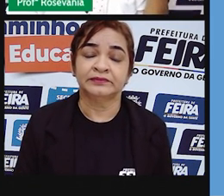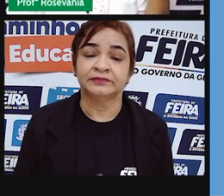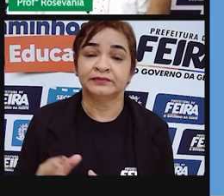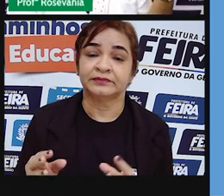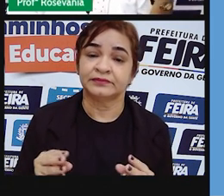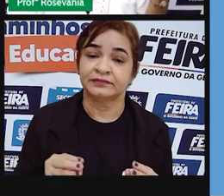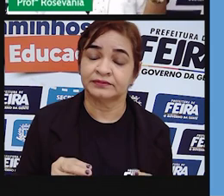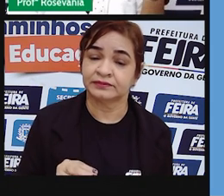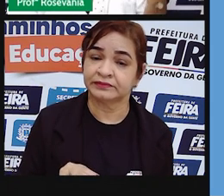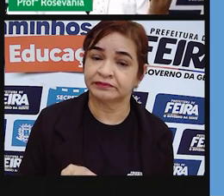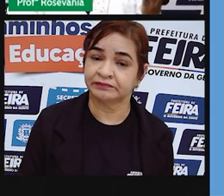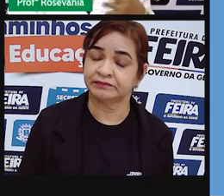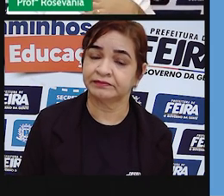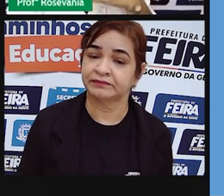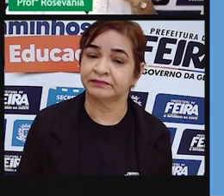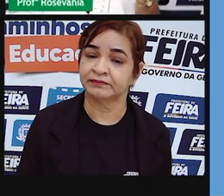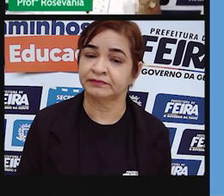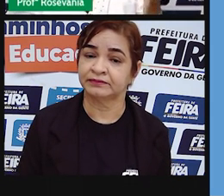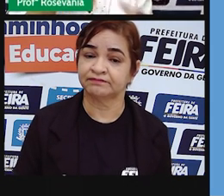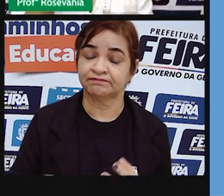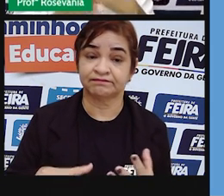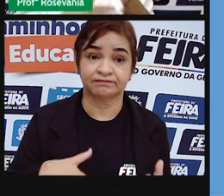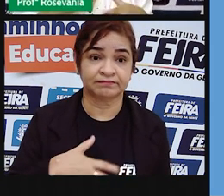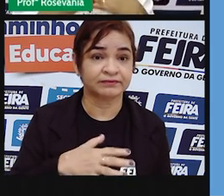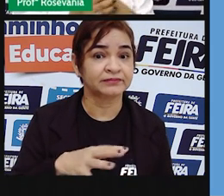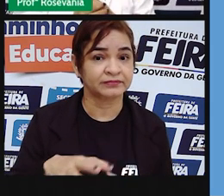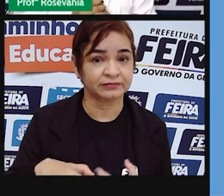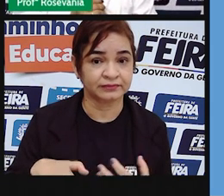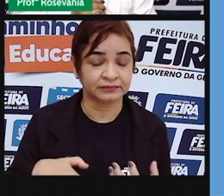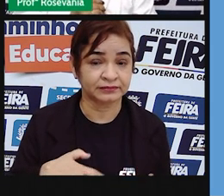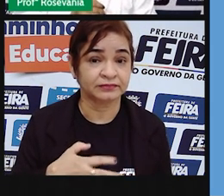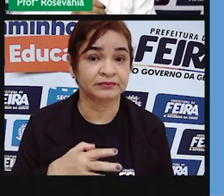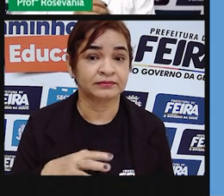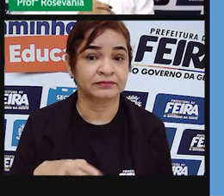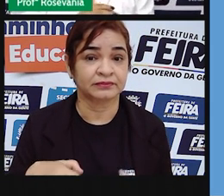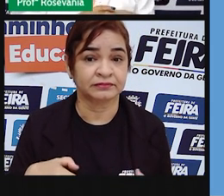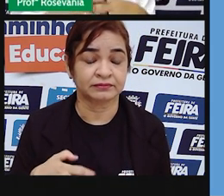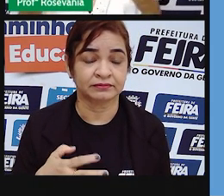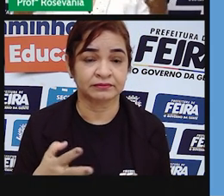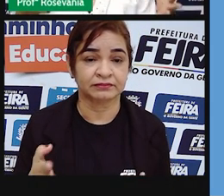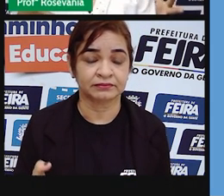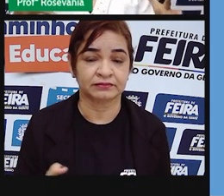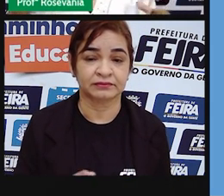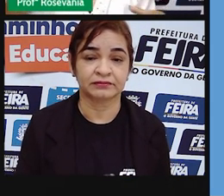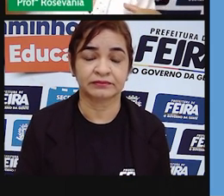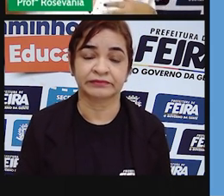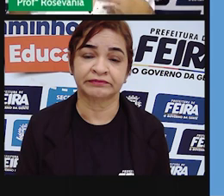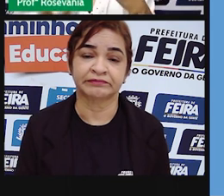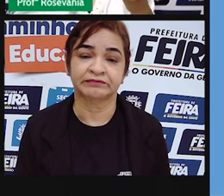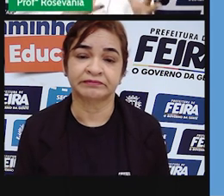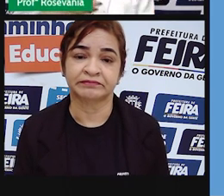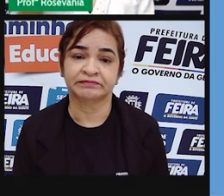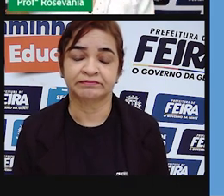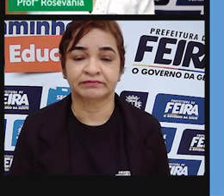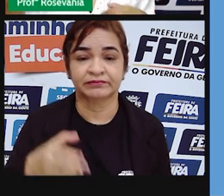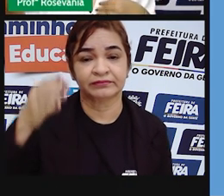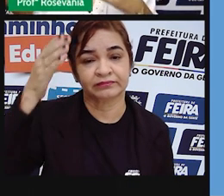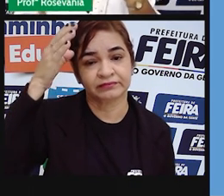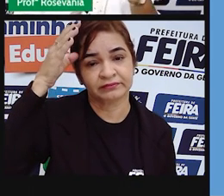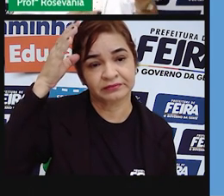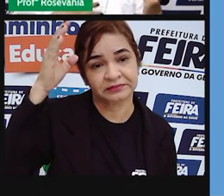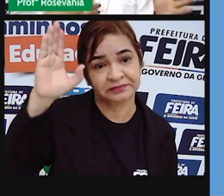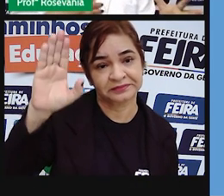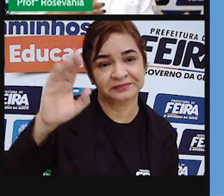conhecimentos a gente assim como todos os misturamos né as nossas é as nossas